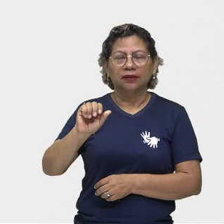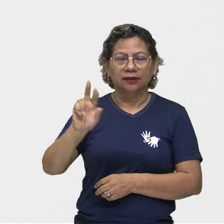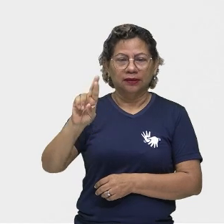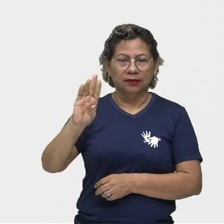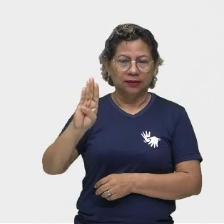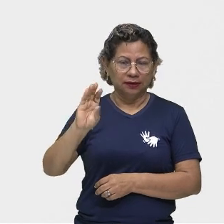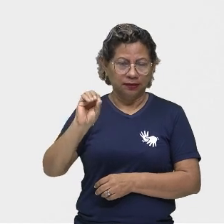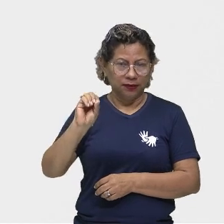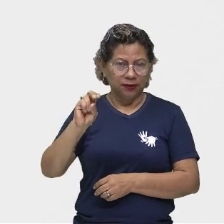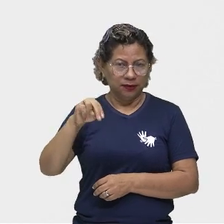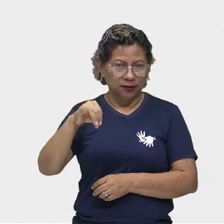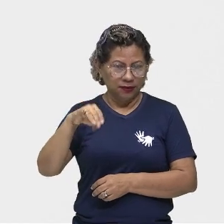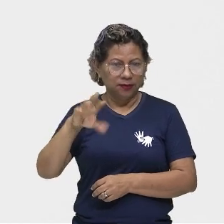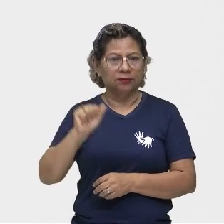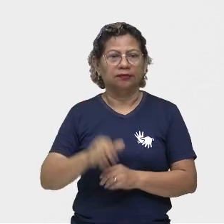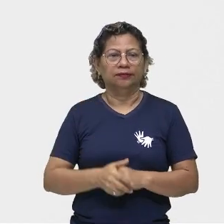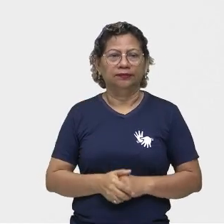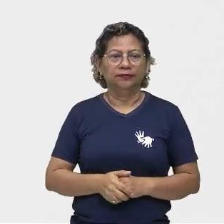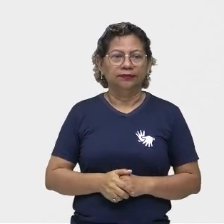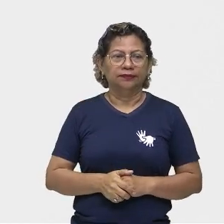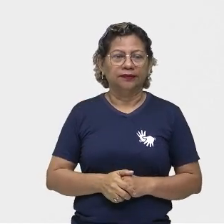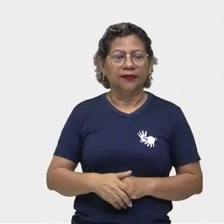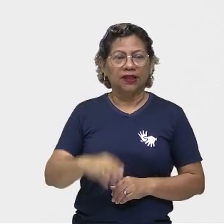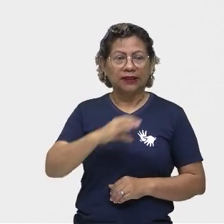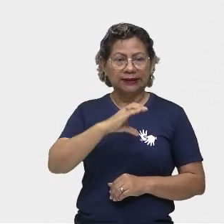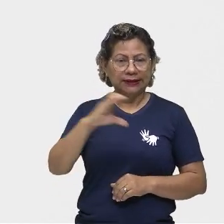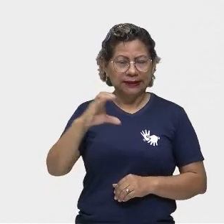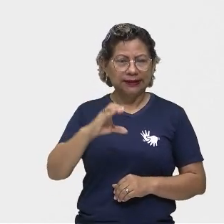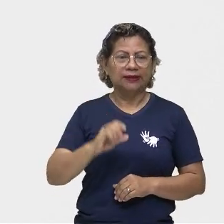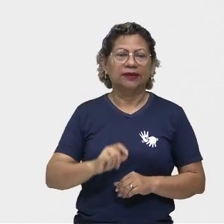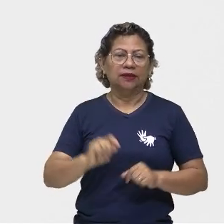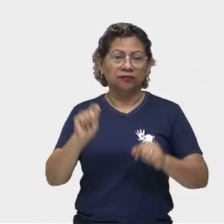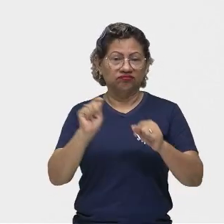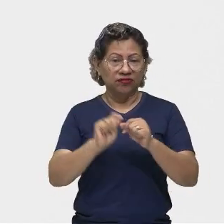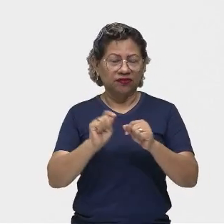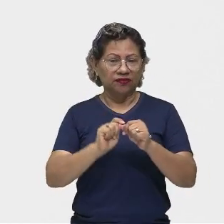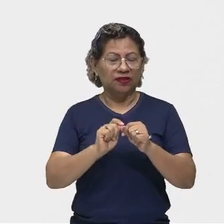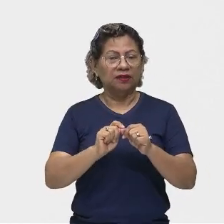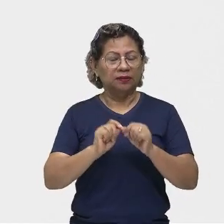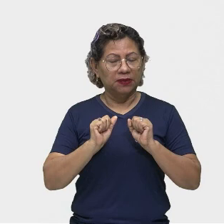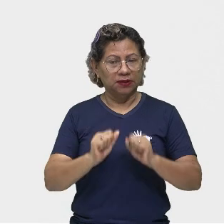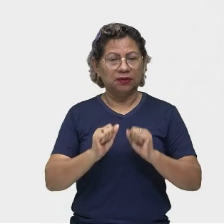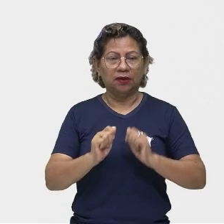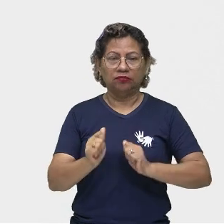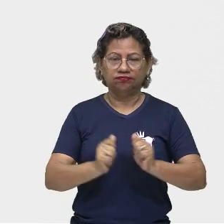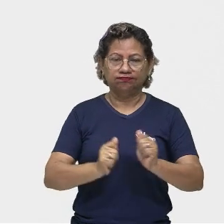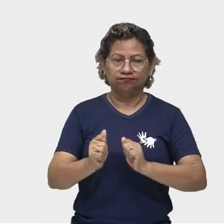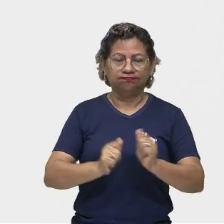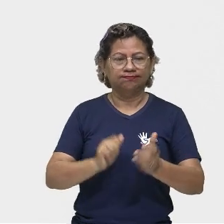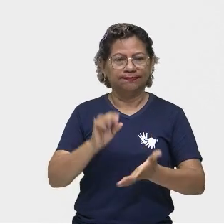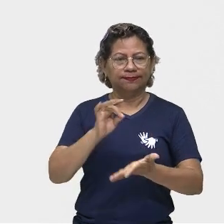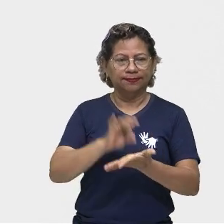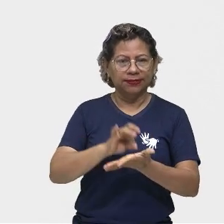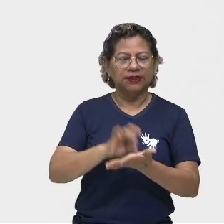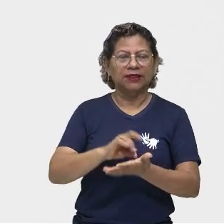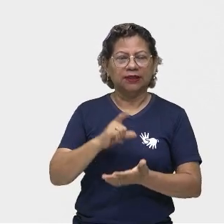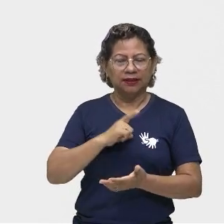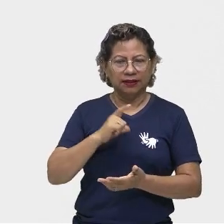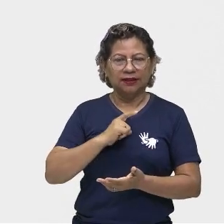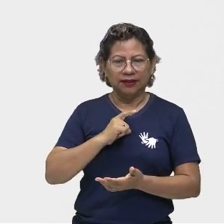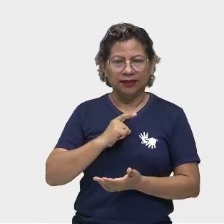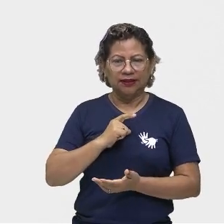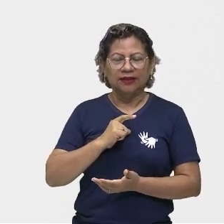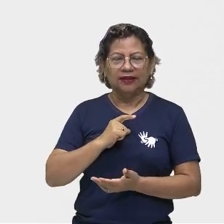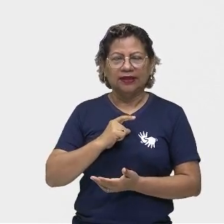ali com o efeito estufa. A C. A produção pode ser controlada e ela realmente tem um custo elevado para a